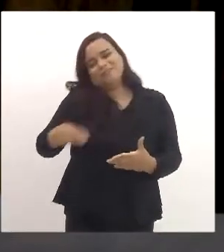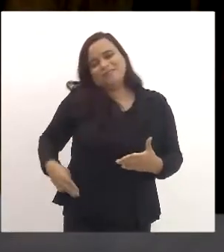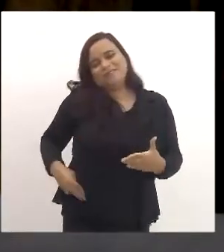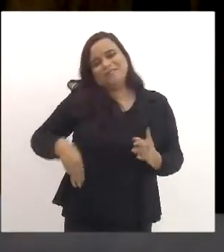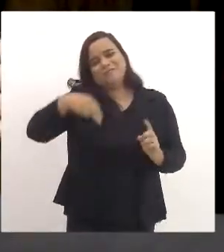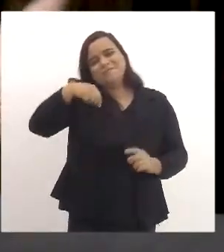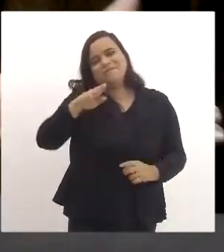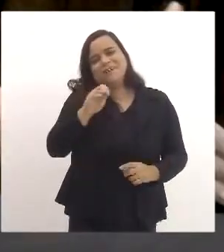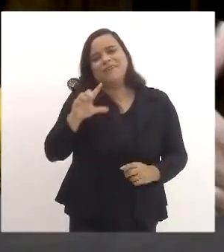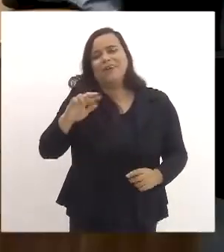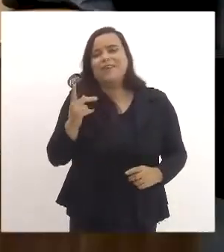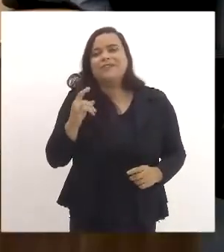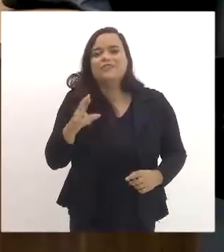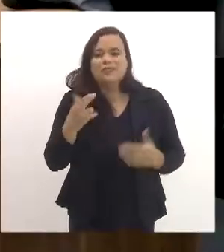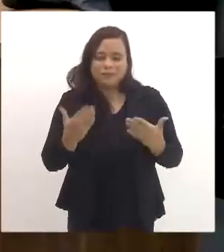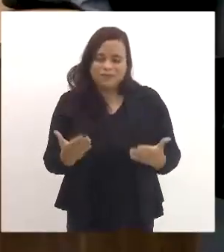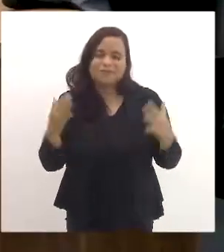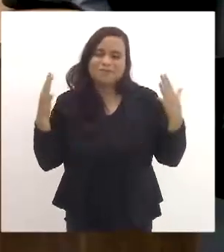Heitor.